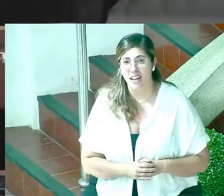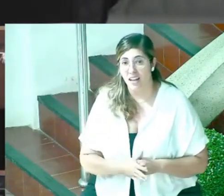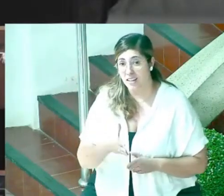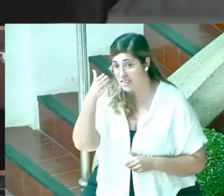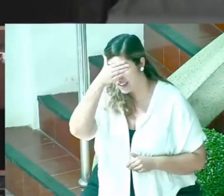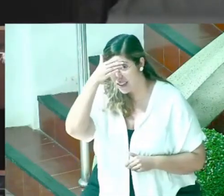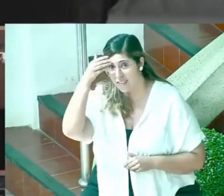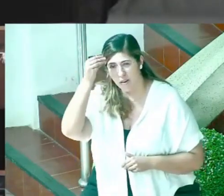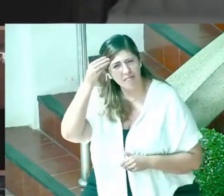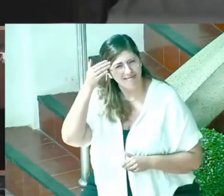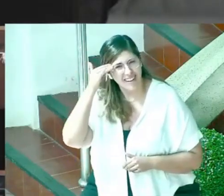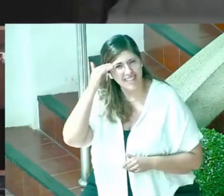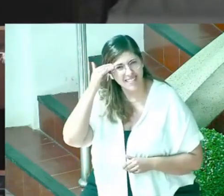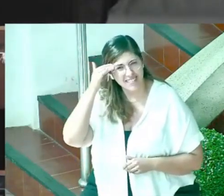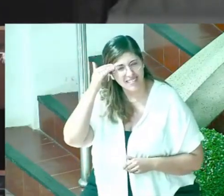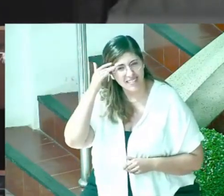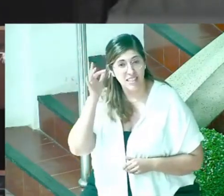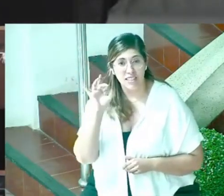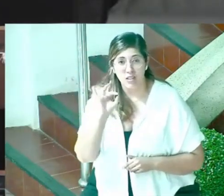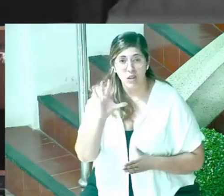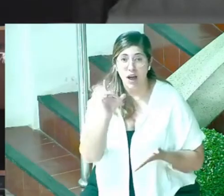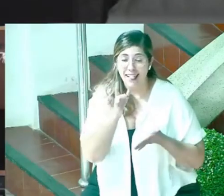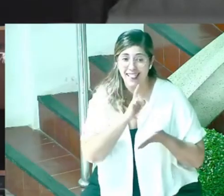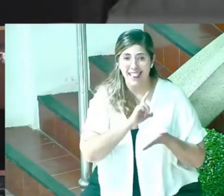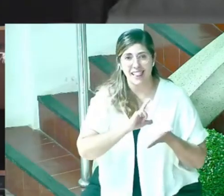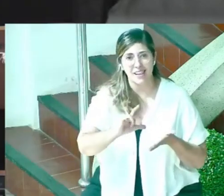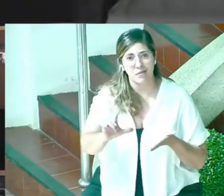tínhamos diante dele,